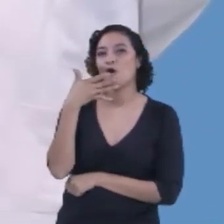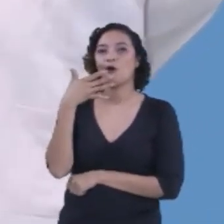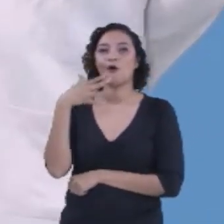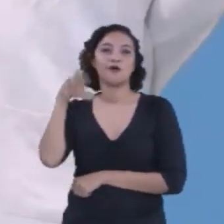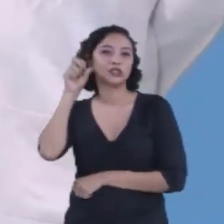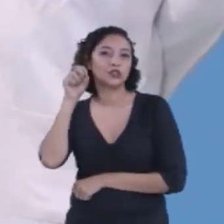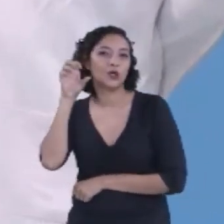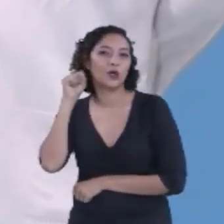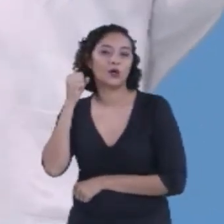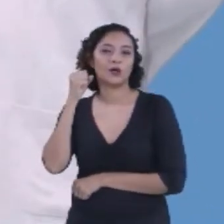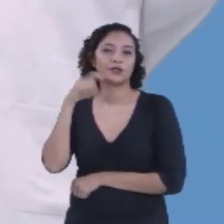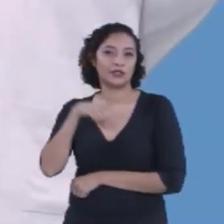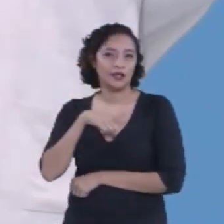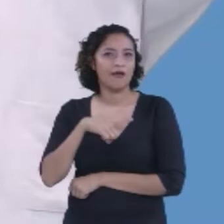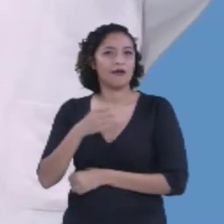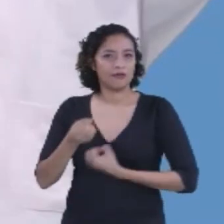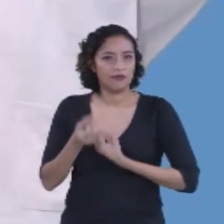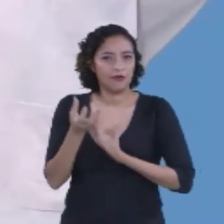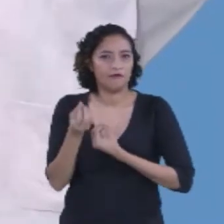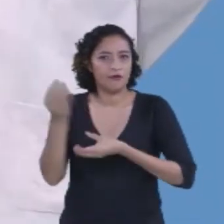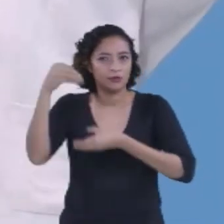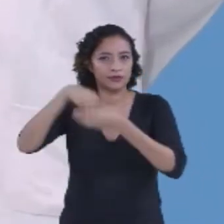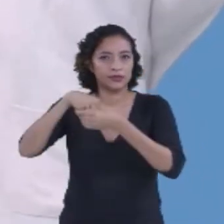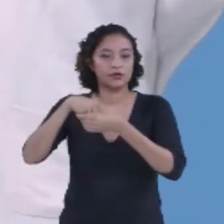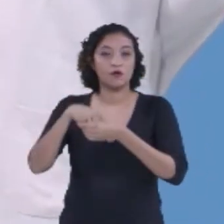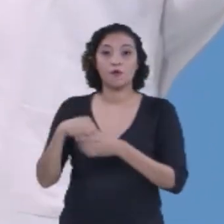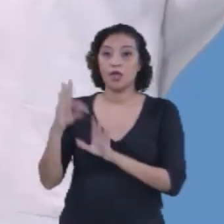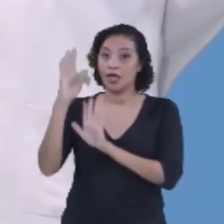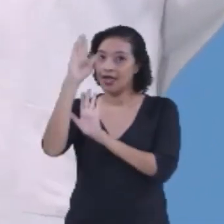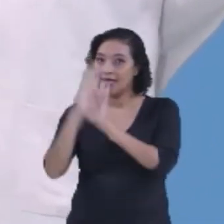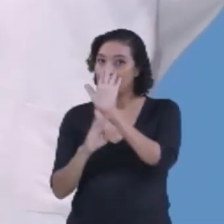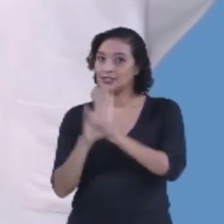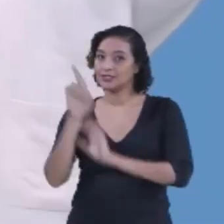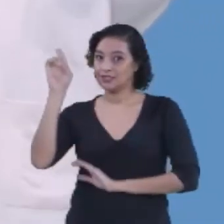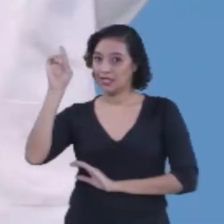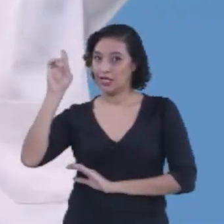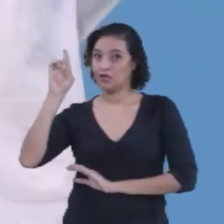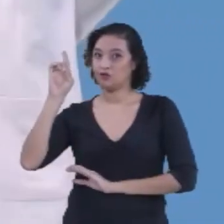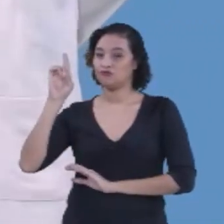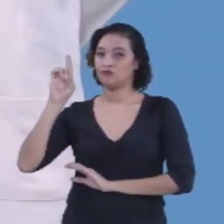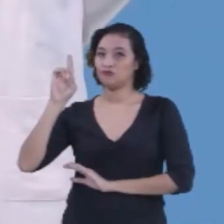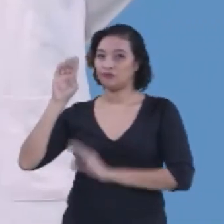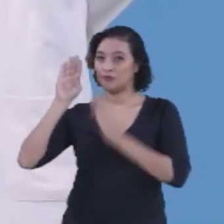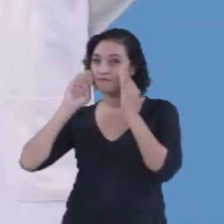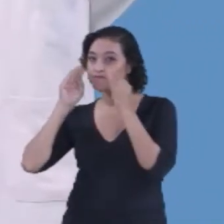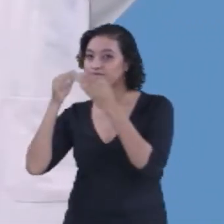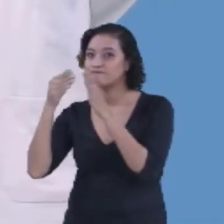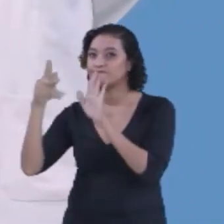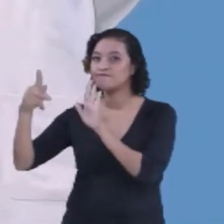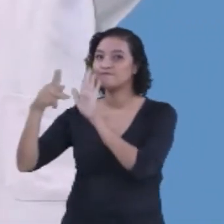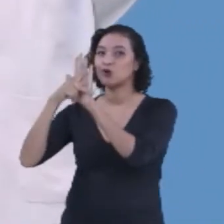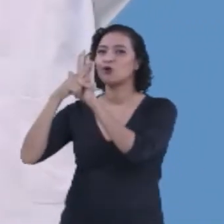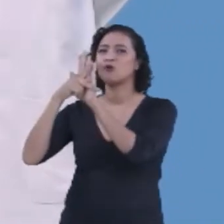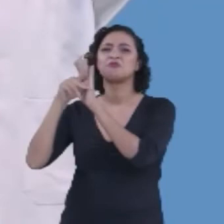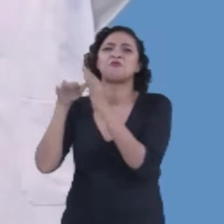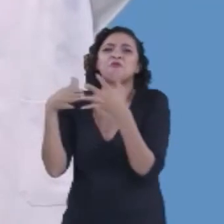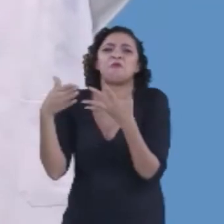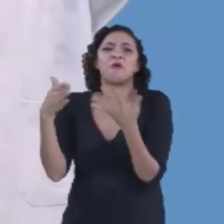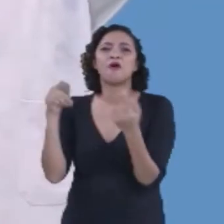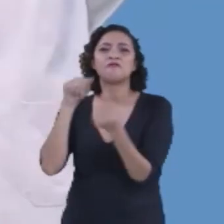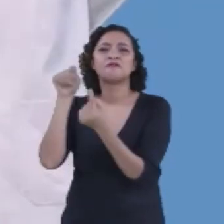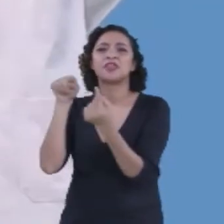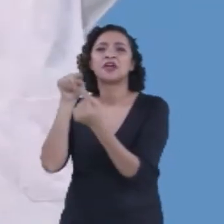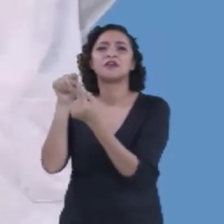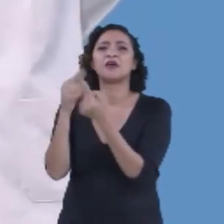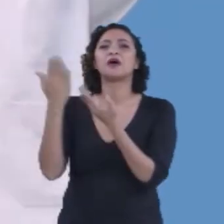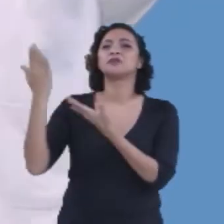certo? E observem que aqui este texto ele é bem específico. Qual seria a finalidade de um texto como esse, gente? Imaginem